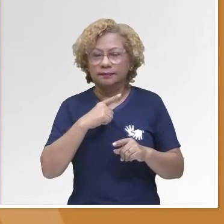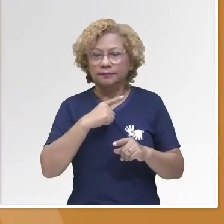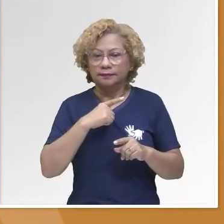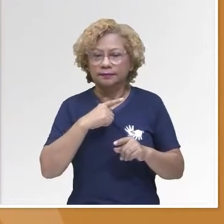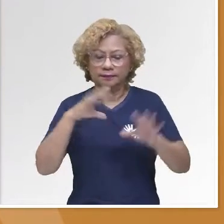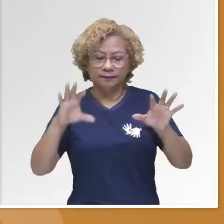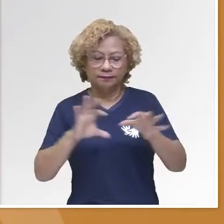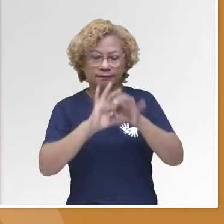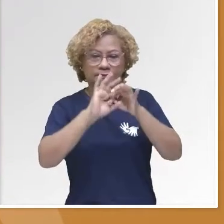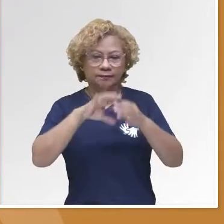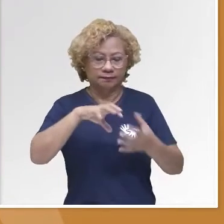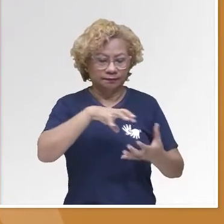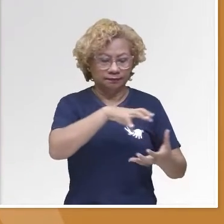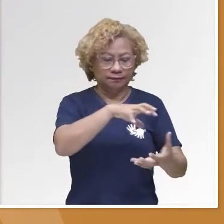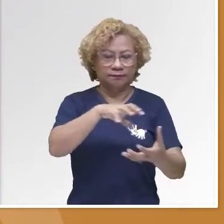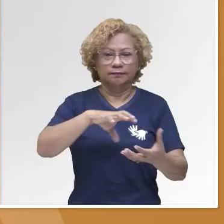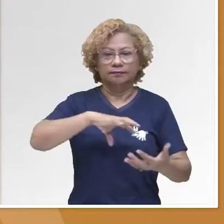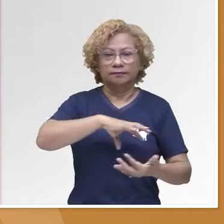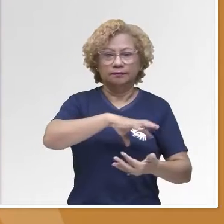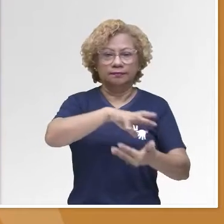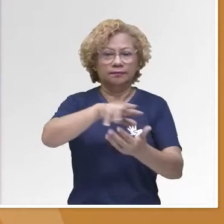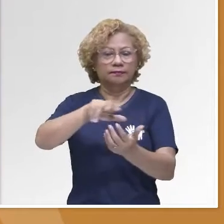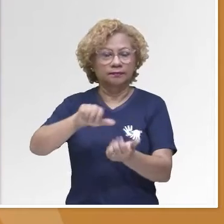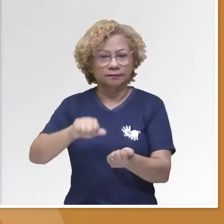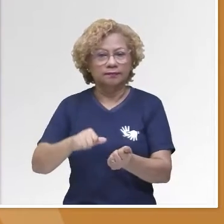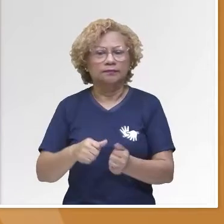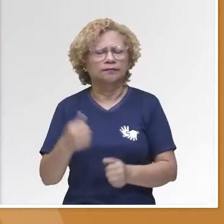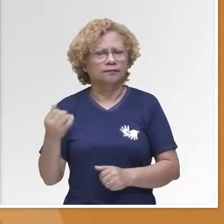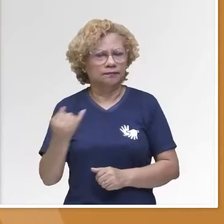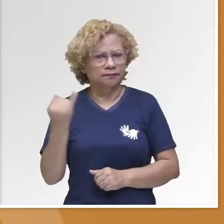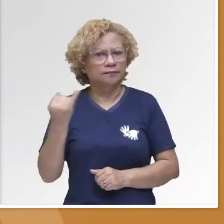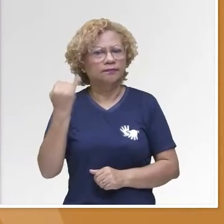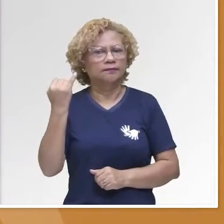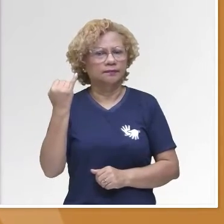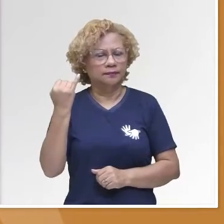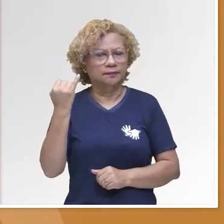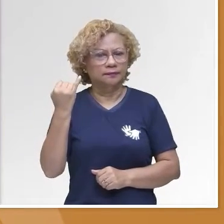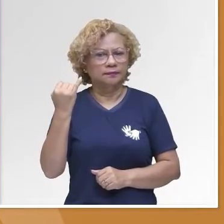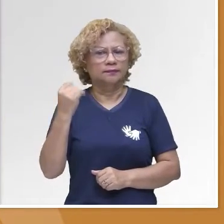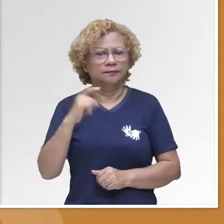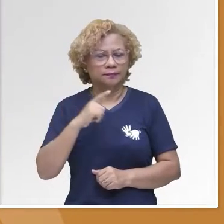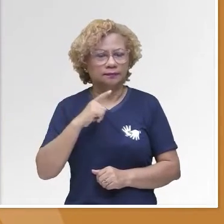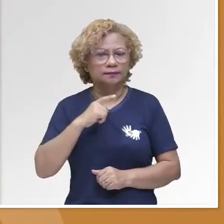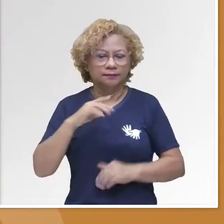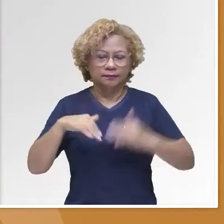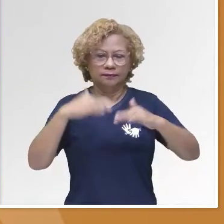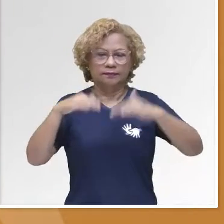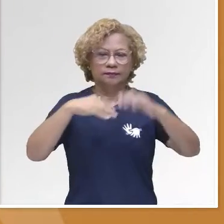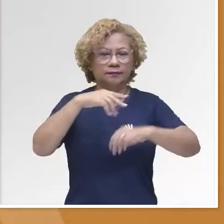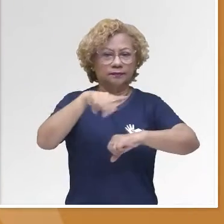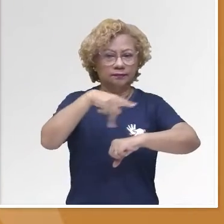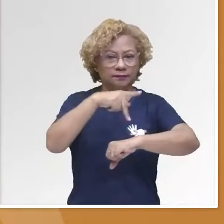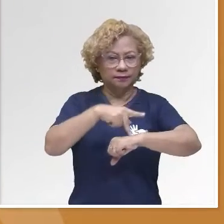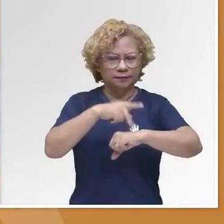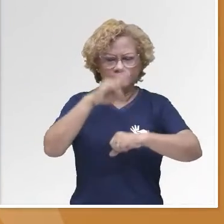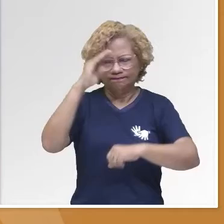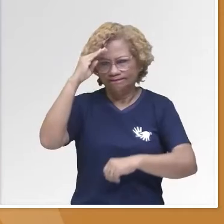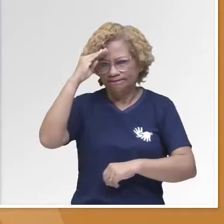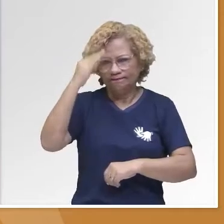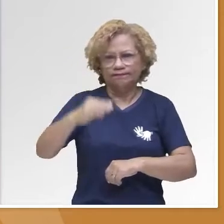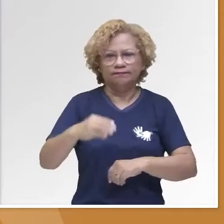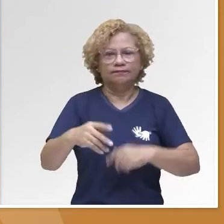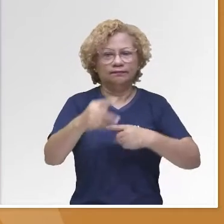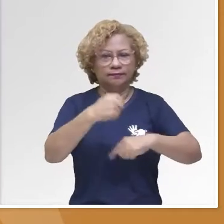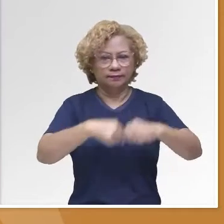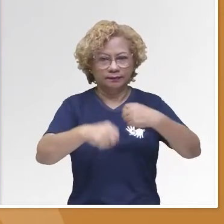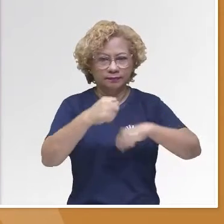gente vive. E um fator que acabou chamando a atenção com a evolução dos países, principalmente na parte econômica,